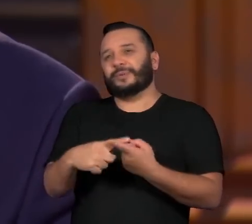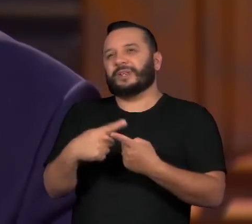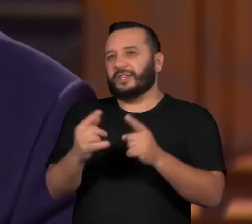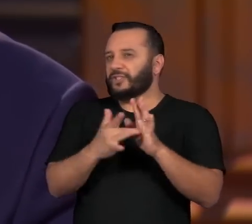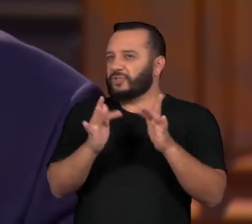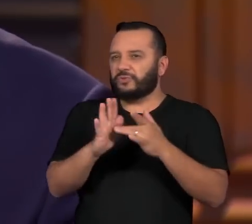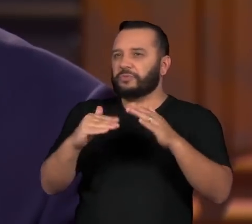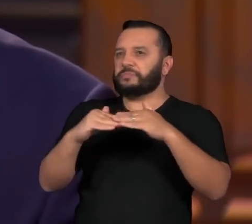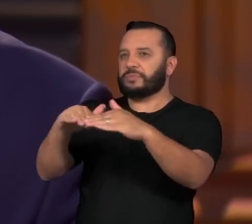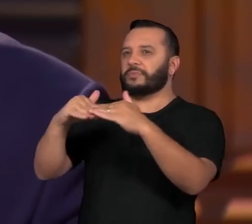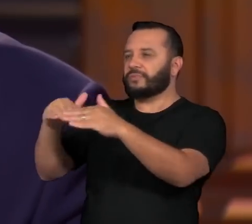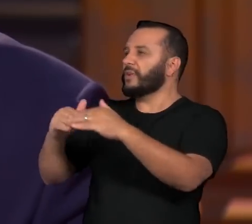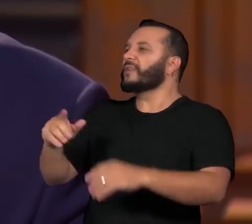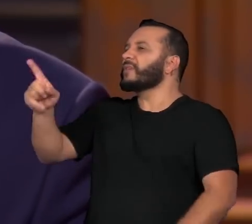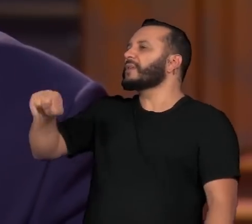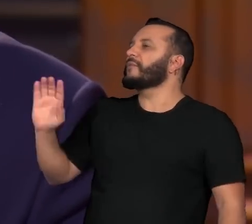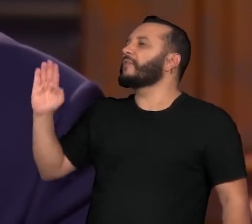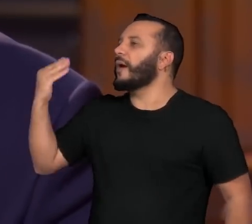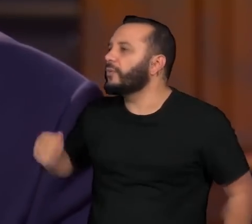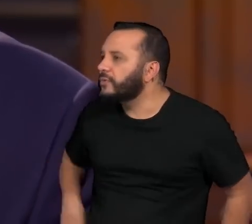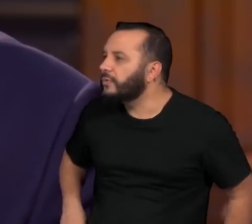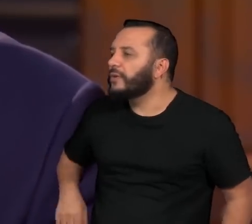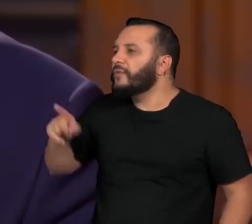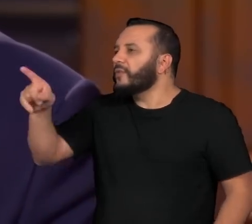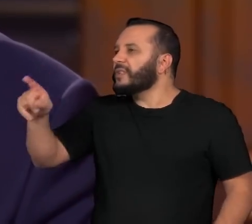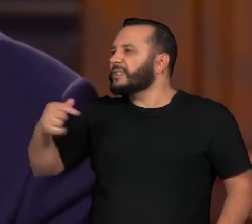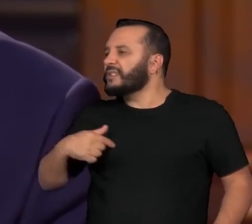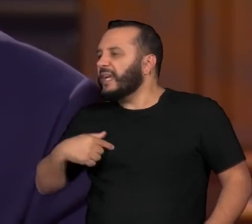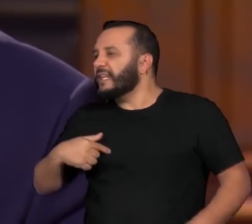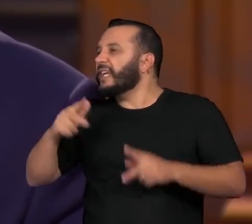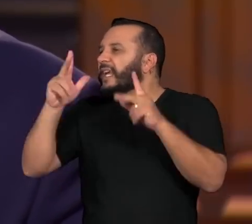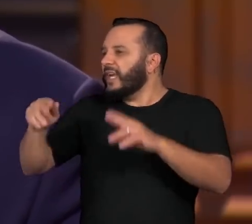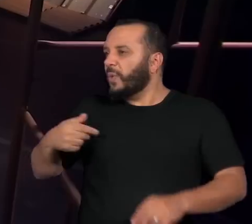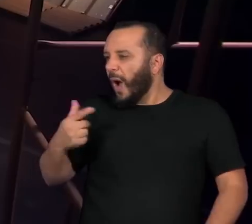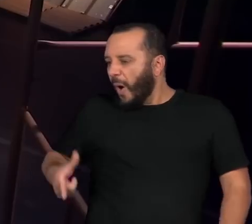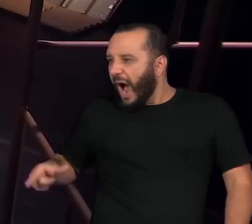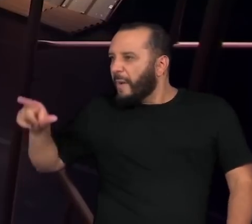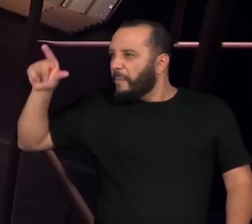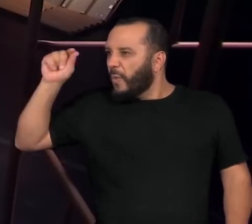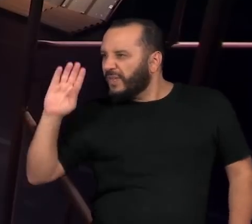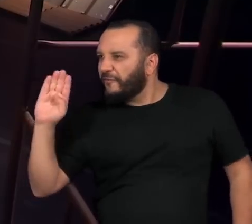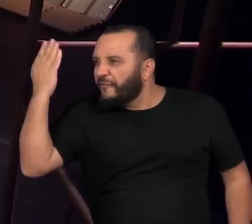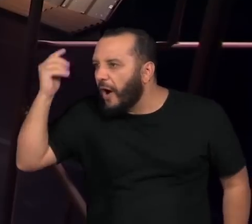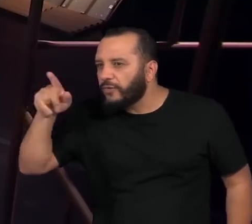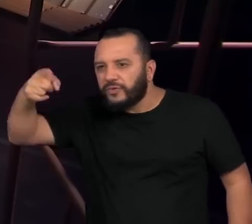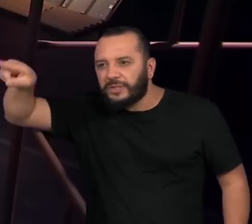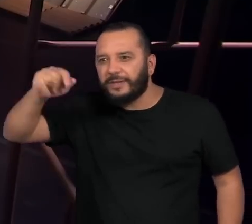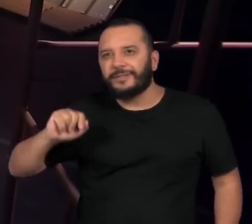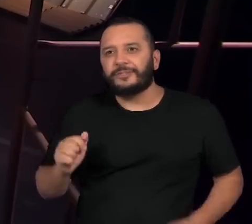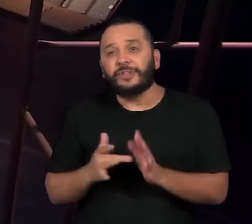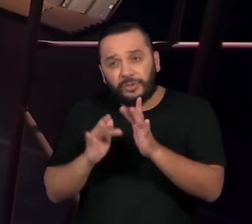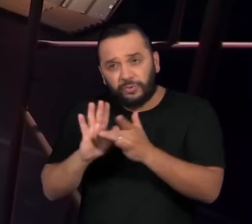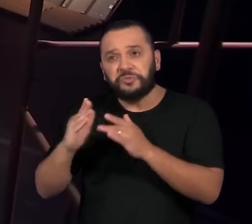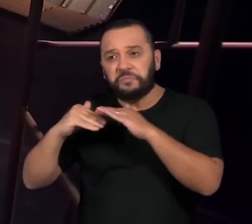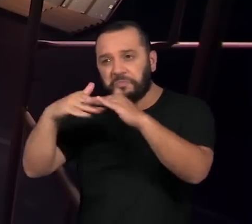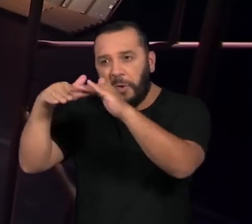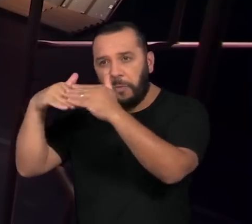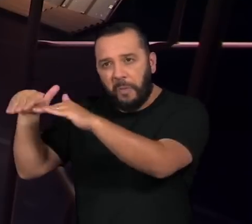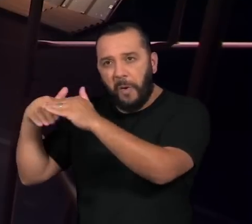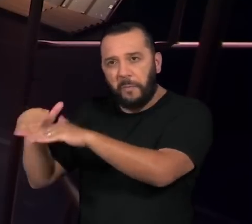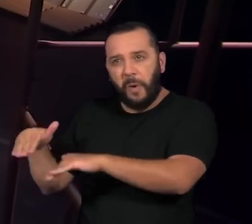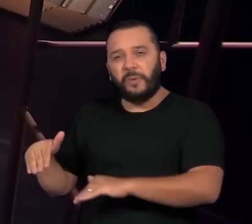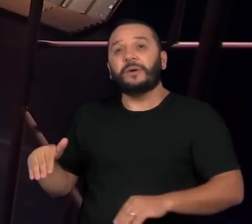para dizer hipócritas, fariseus, raposas velhas. Nosso Senhor, ele era um homem